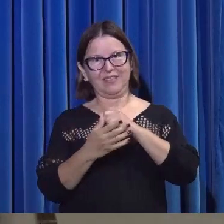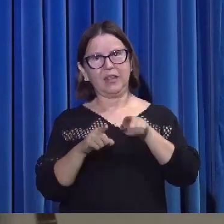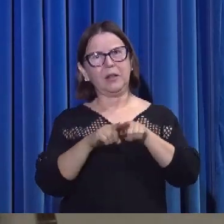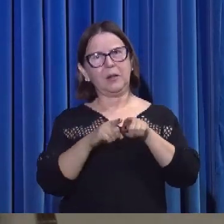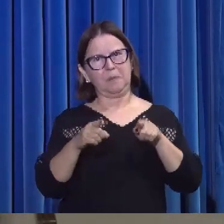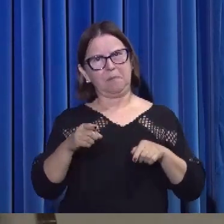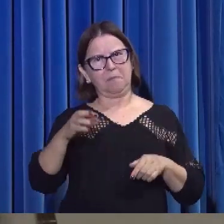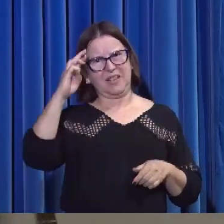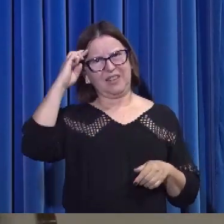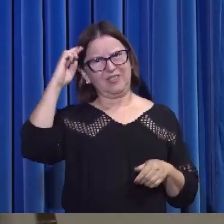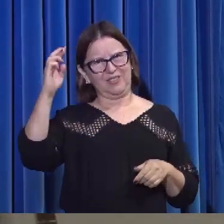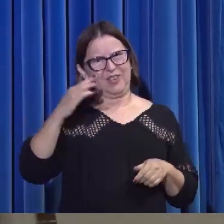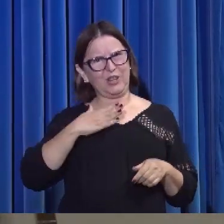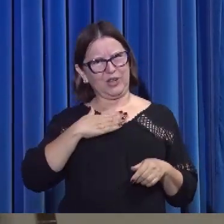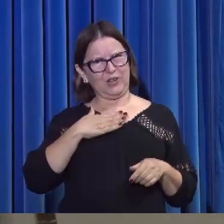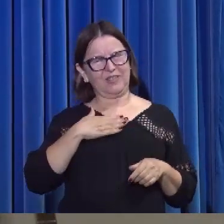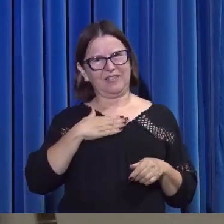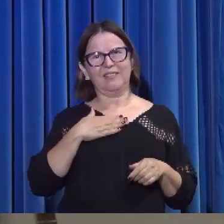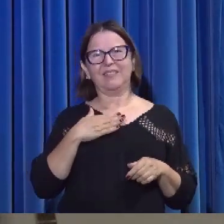nesse vírus?